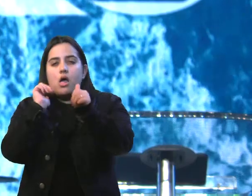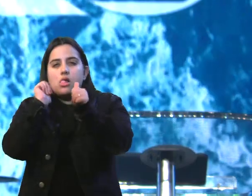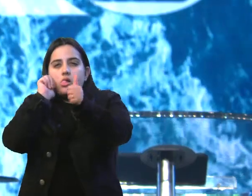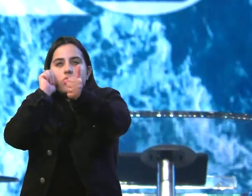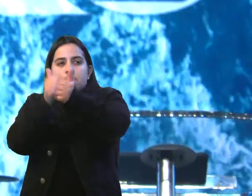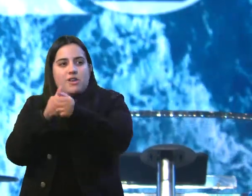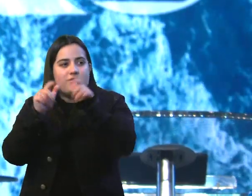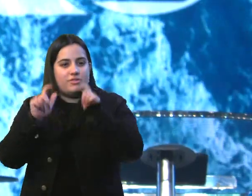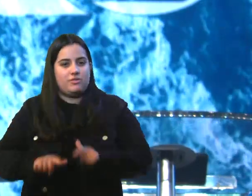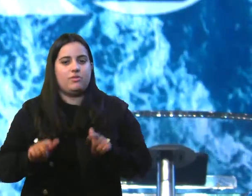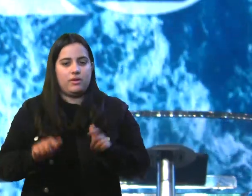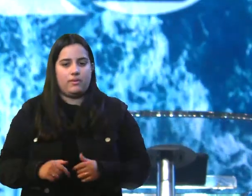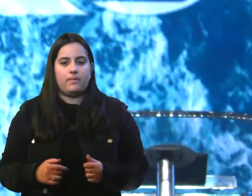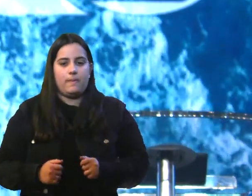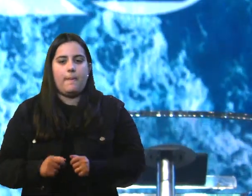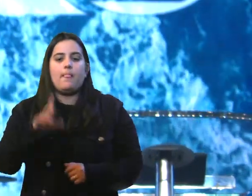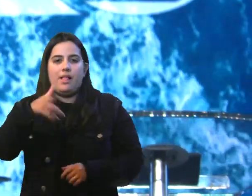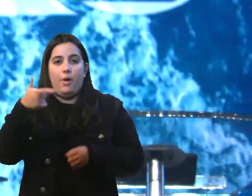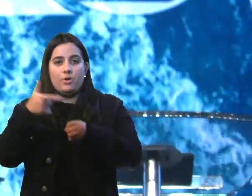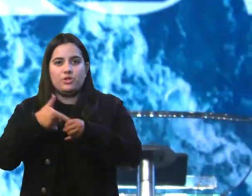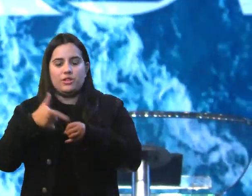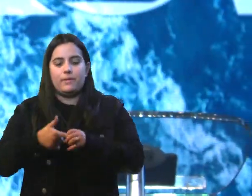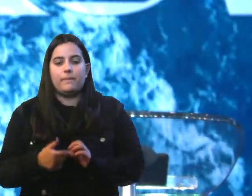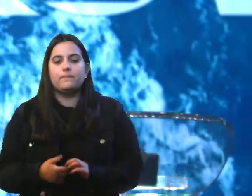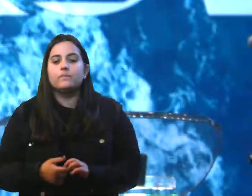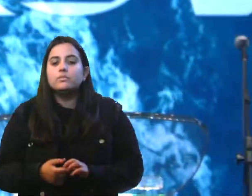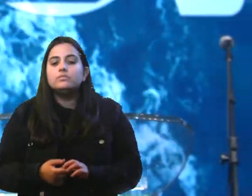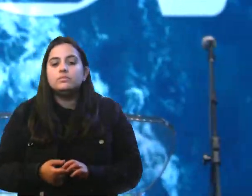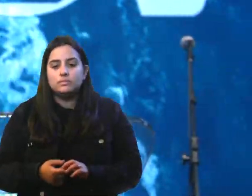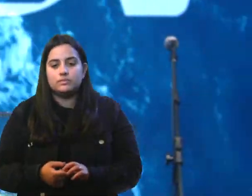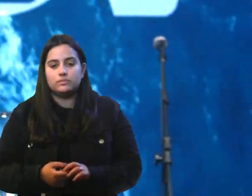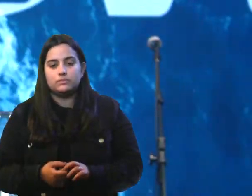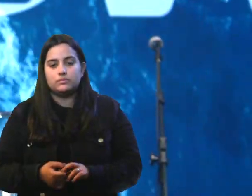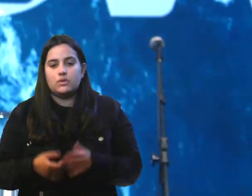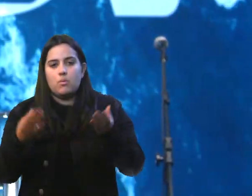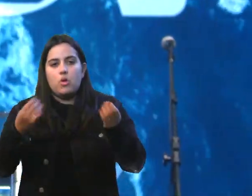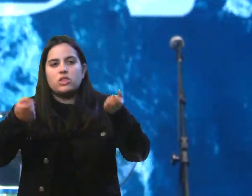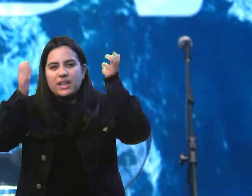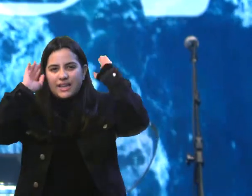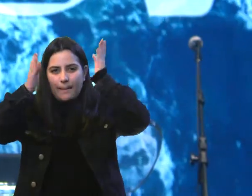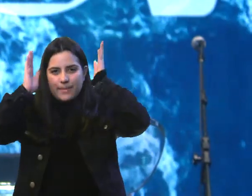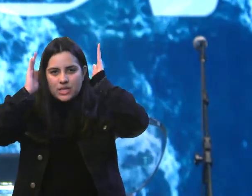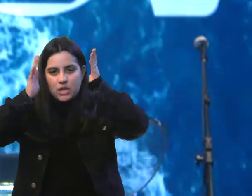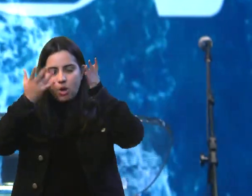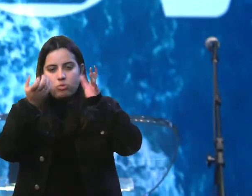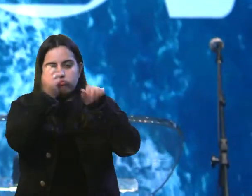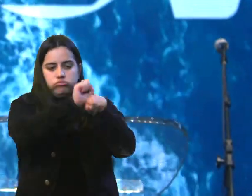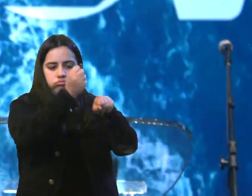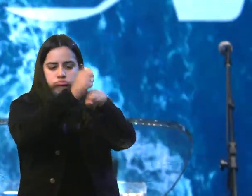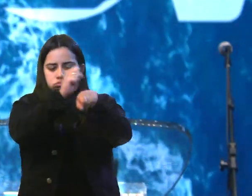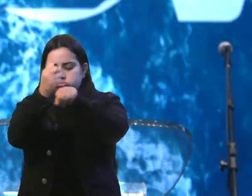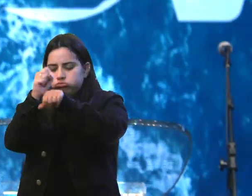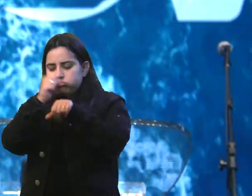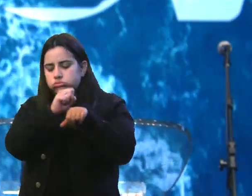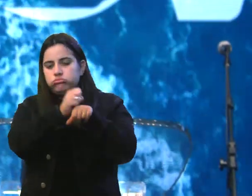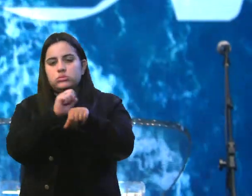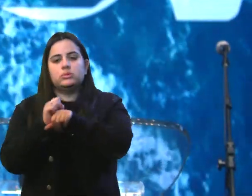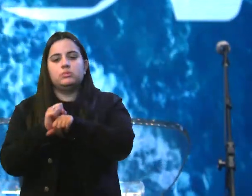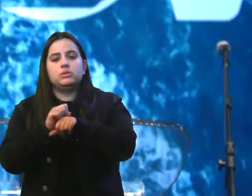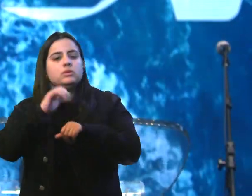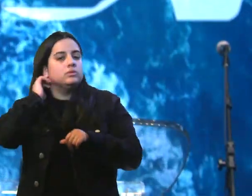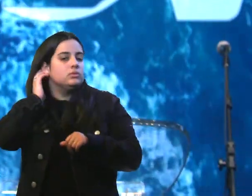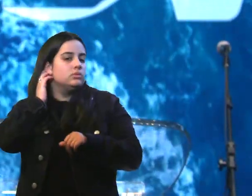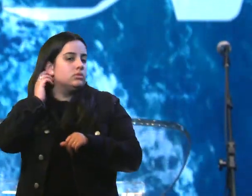perto desse lugar. É o posto. Um monte de caminhão parado na frente. Uma gangue